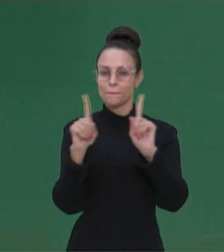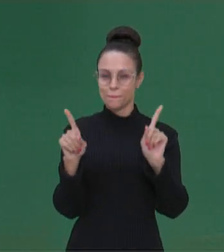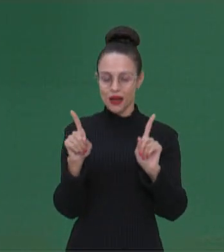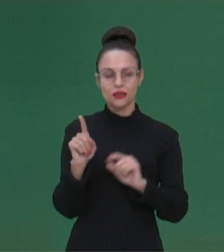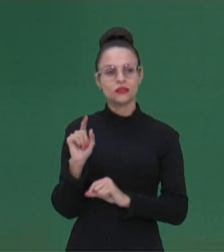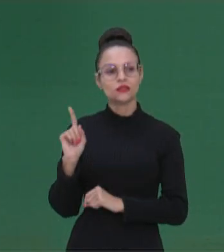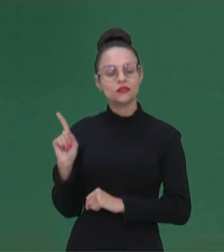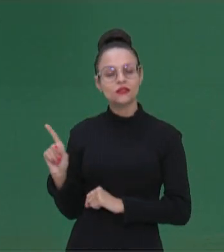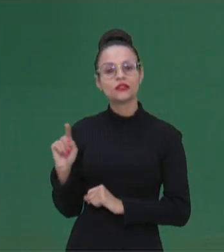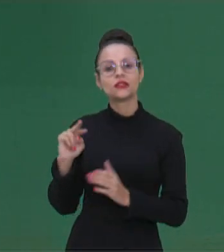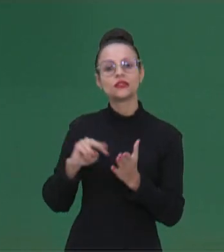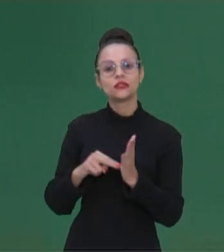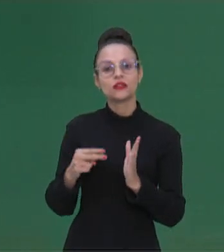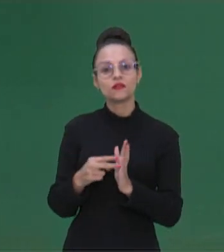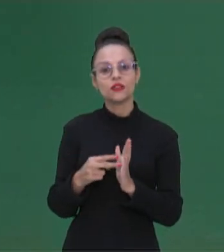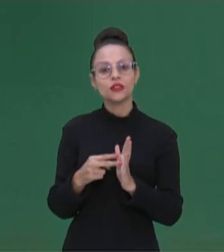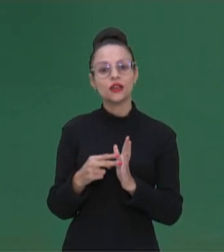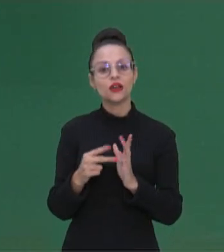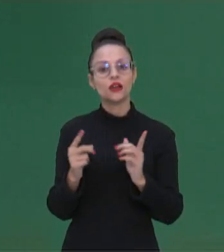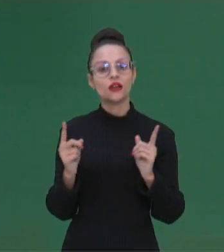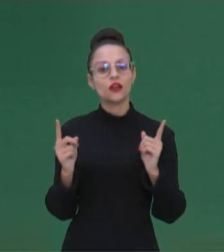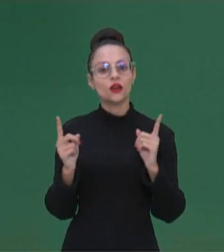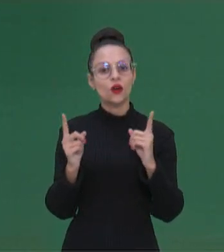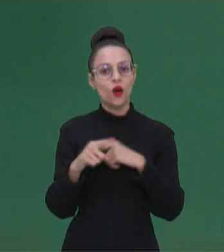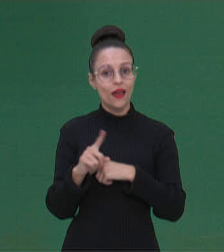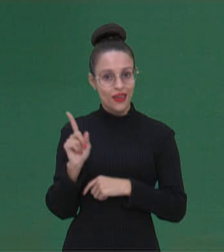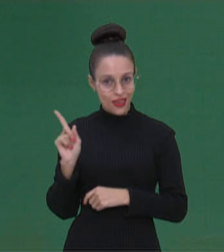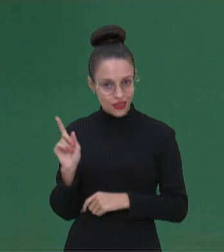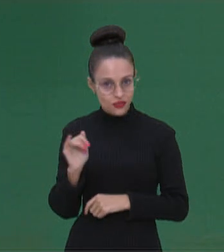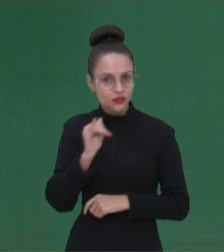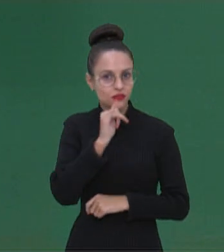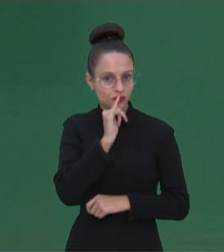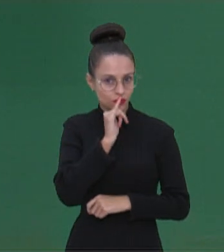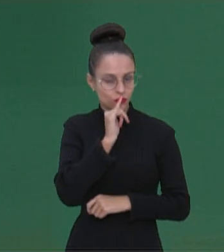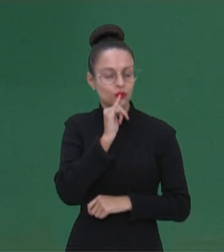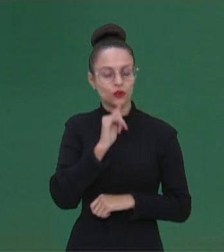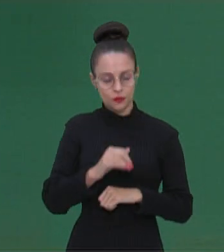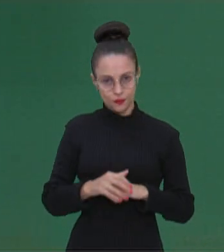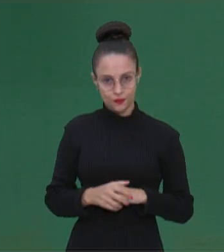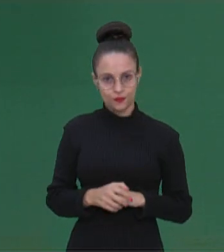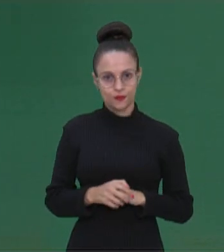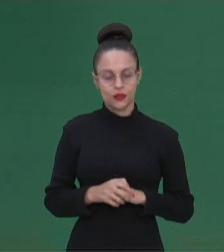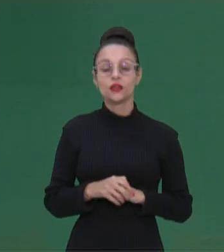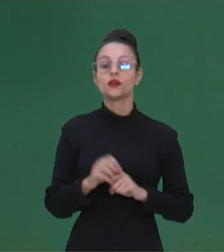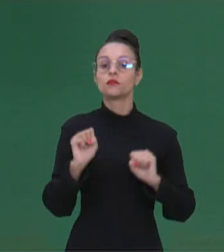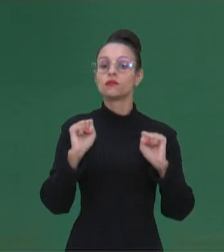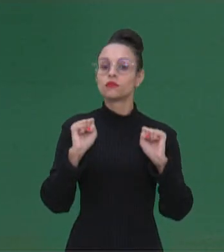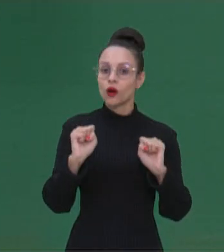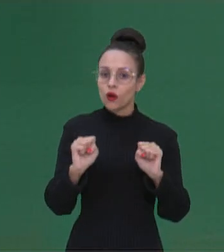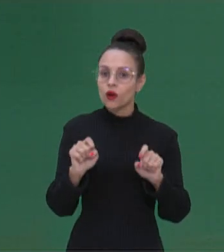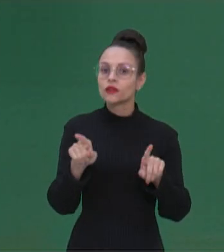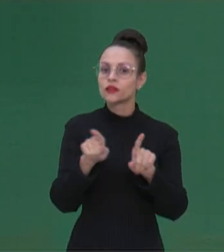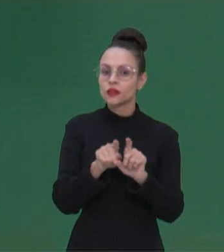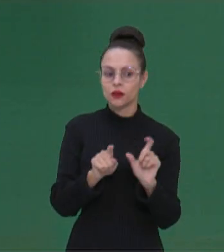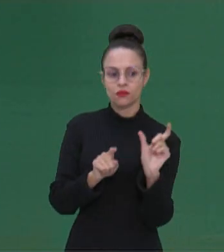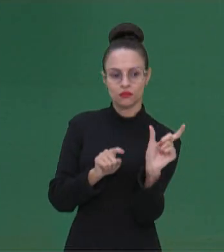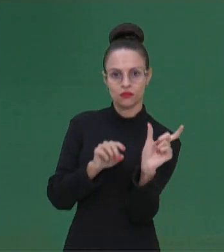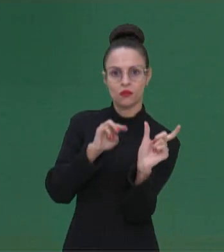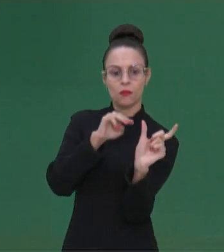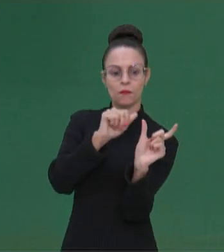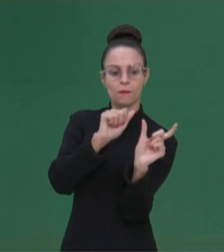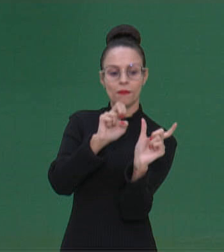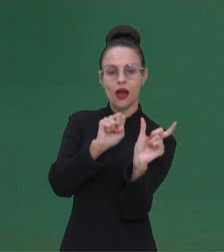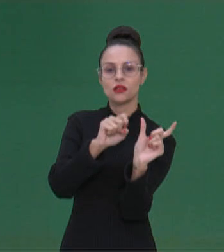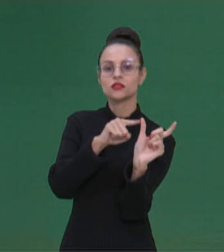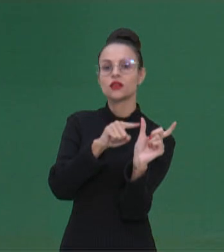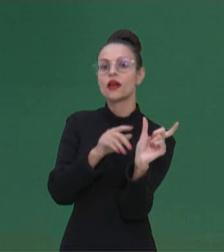uma ideia de oposição, neste caso, tá? Ele pode também ser de adição, quando eu